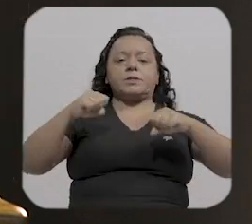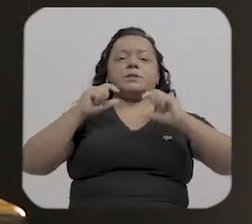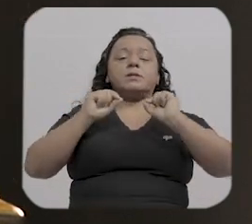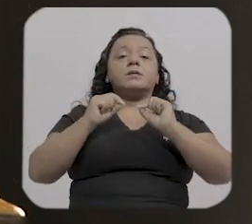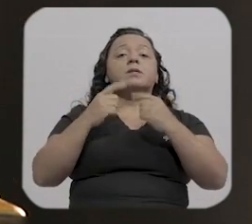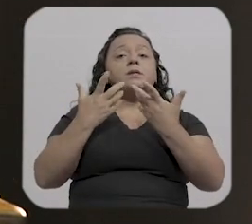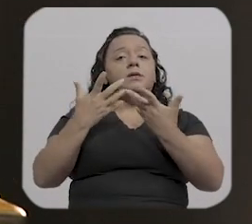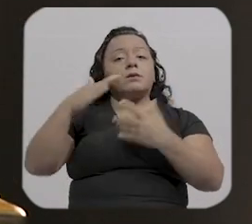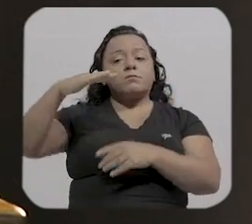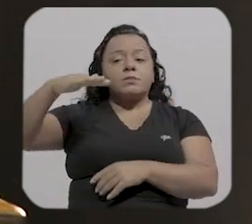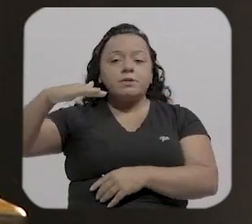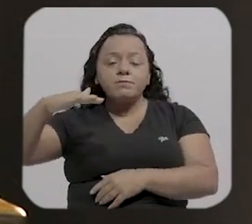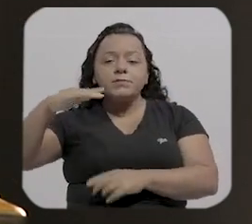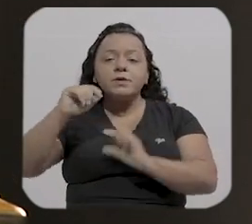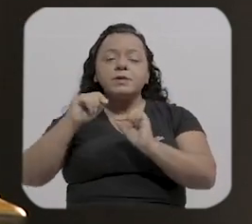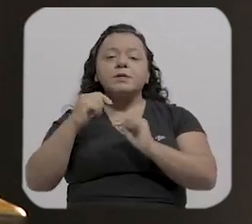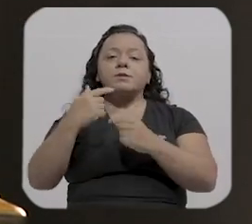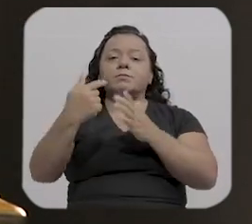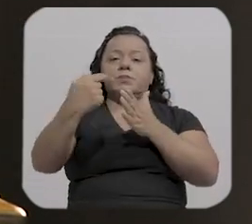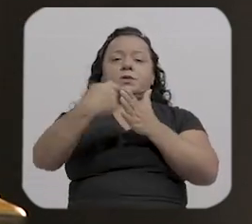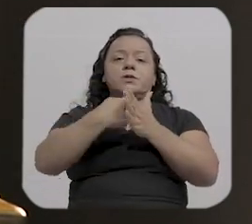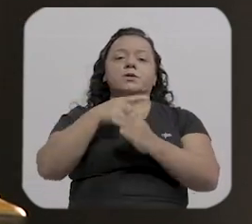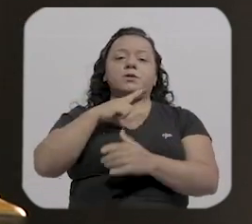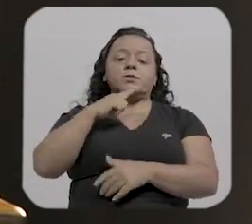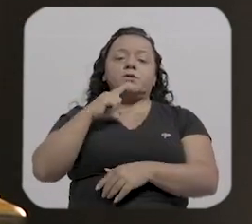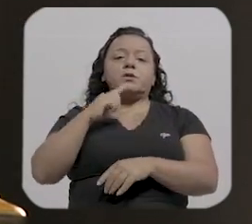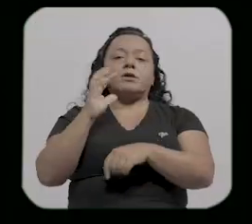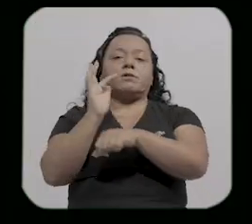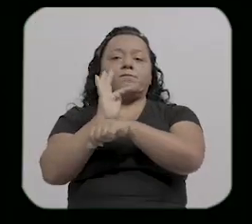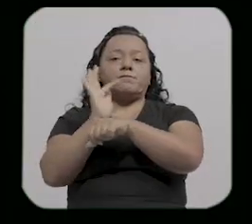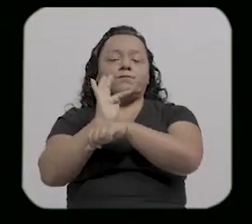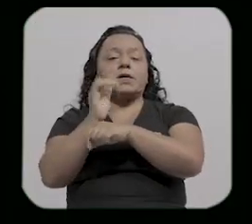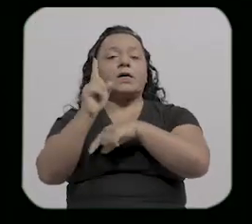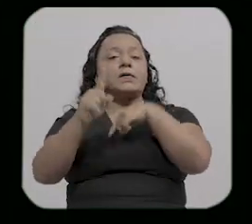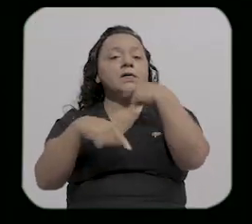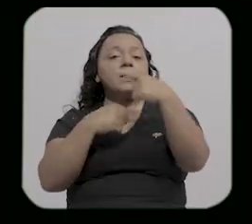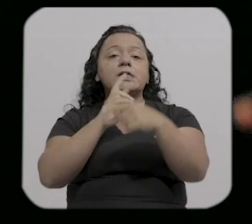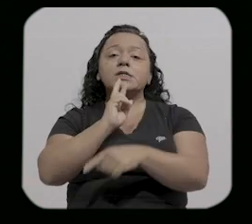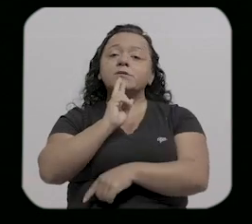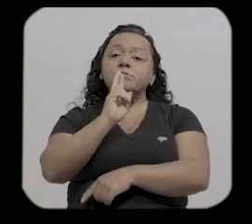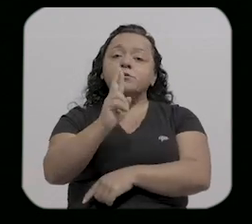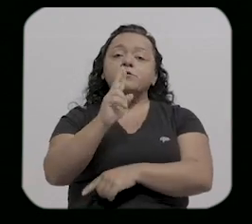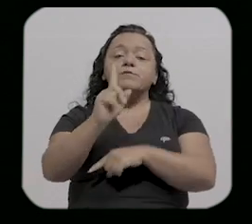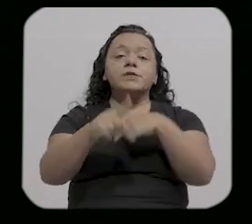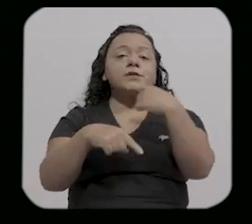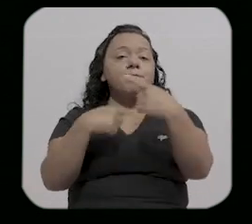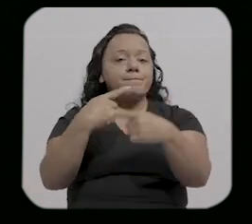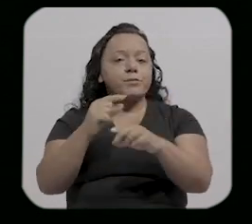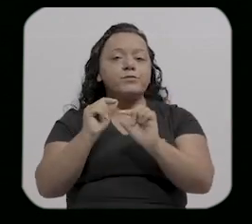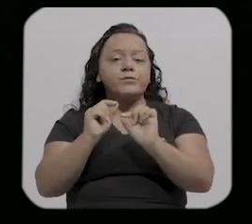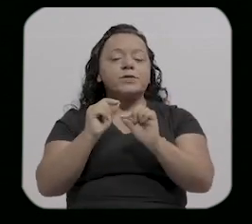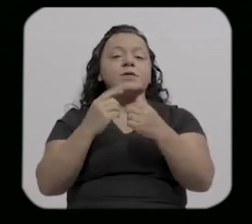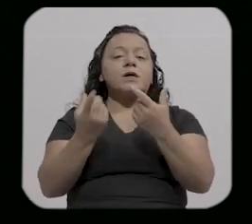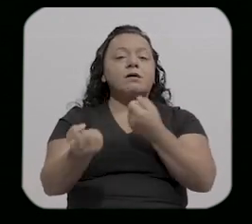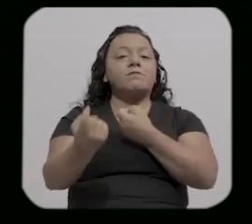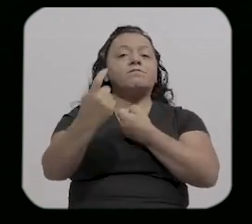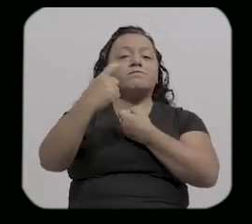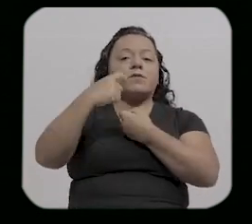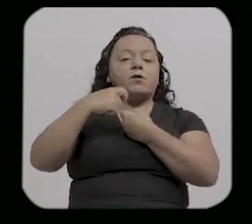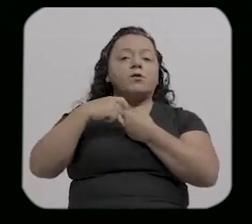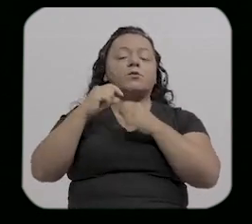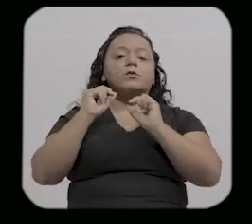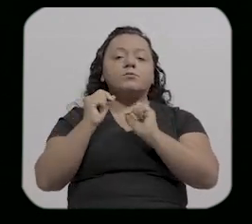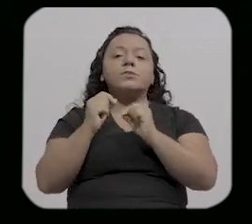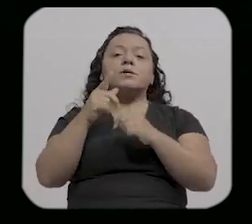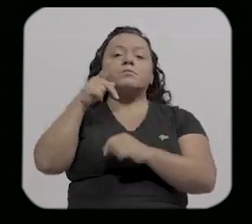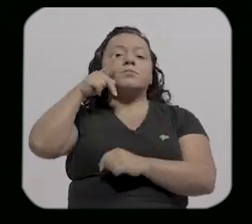lá na infância eu perguntava quando assistia filme. A resposta veio depois. Veio depois, muito tempo depois, né? E aí você